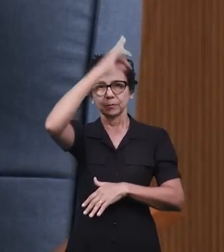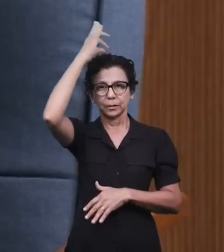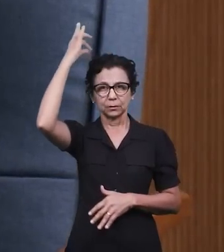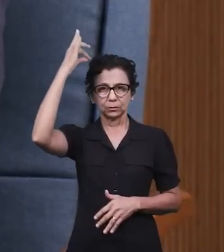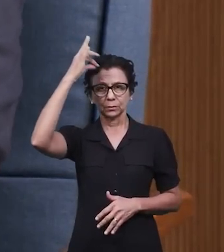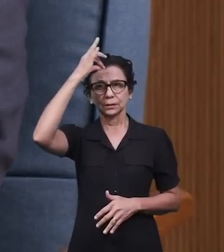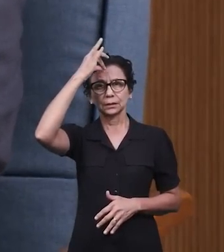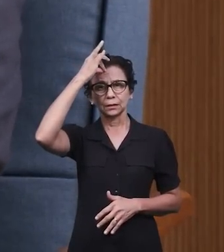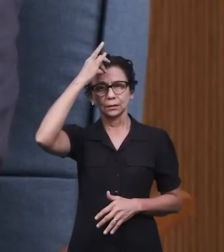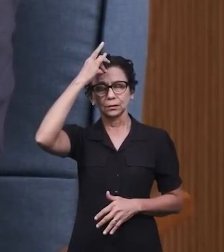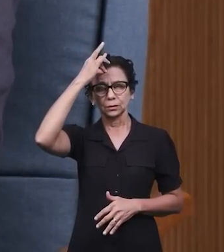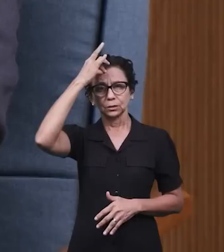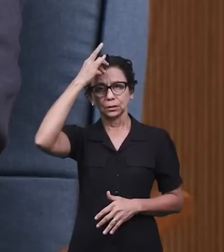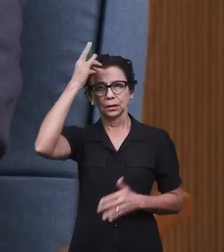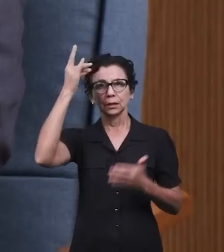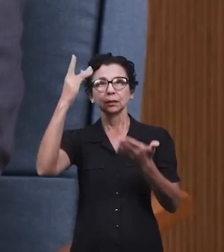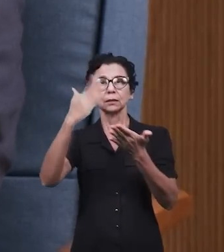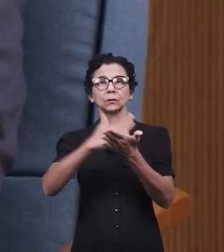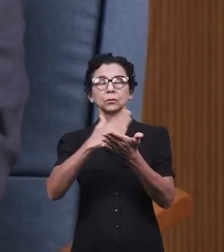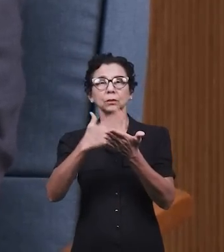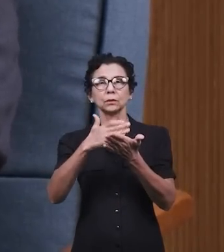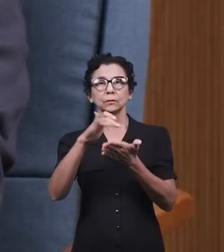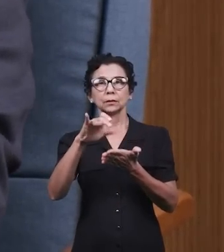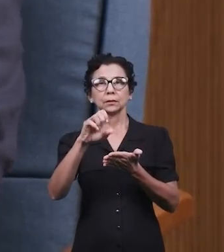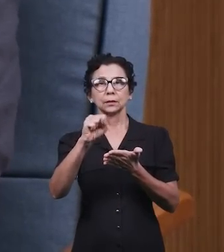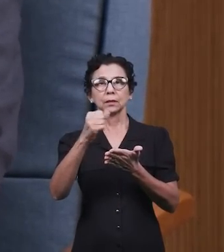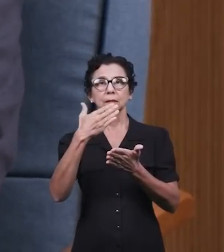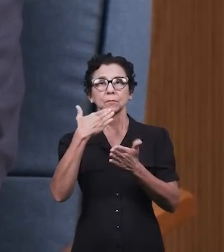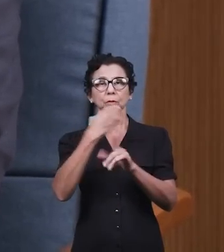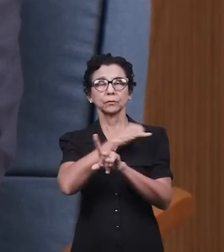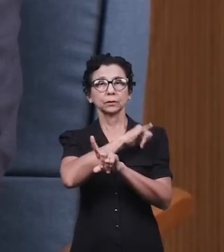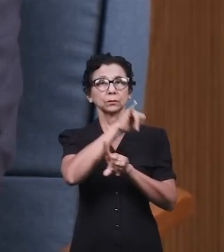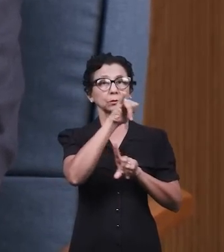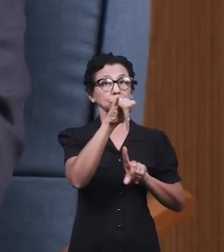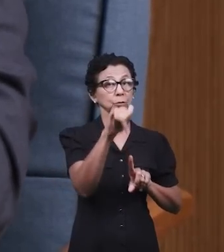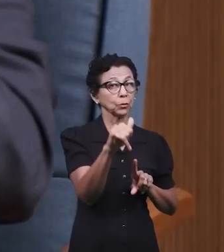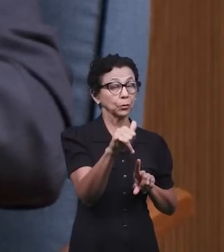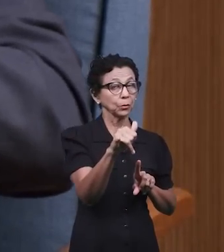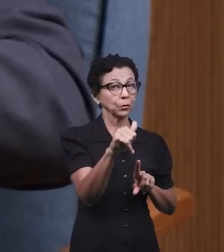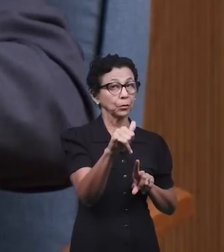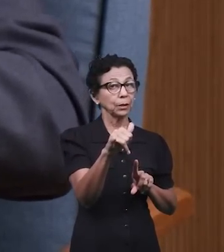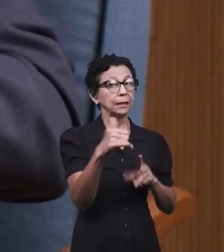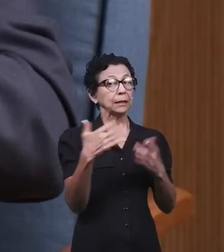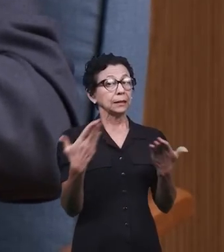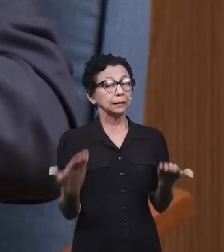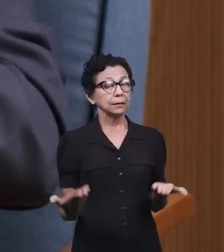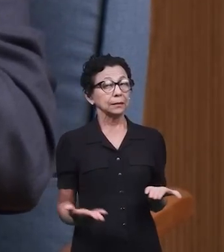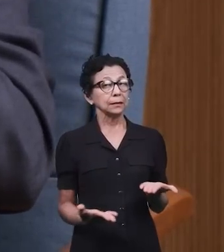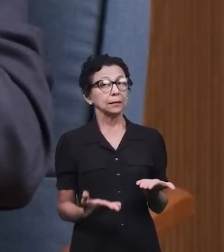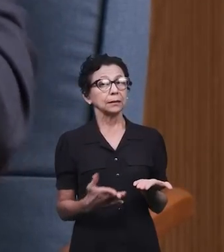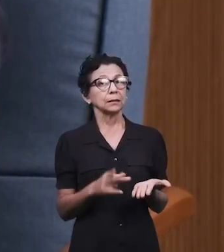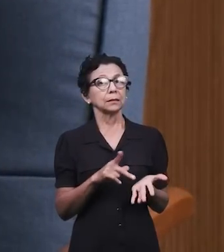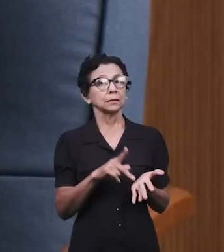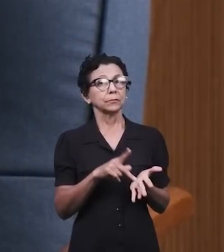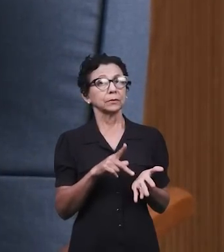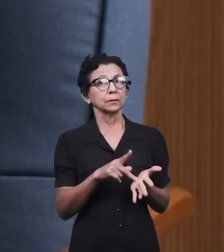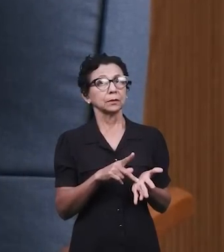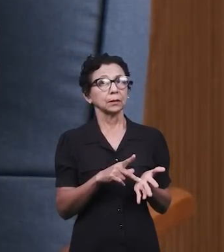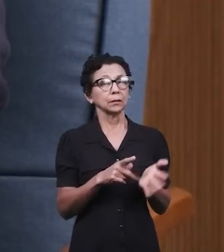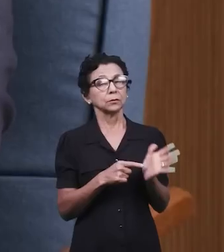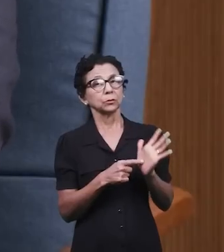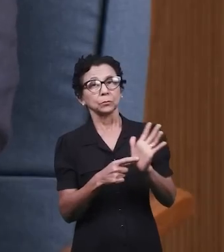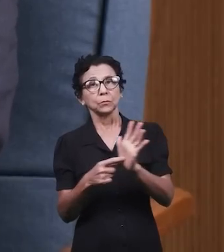Deus profetizadas em Isaías, que estão naquele quadro também, que fala, na verdade, o